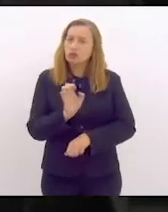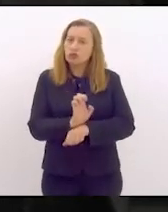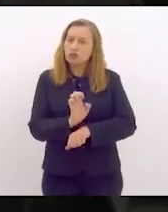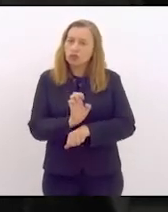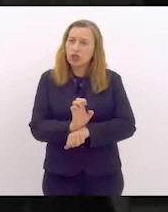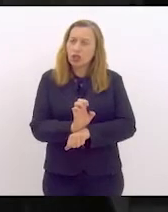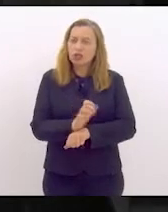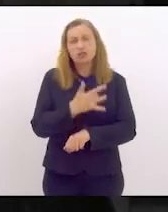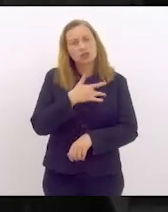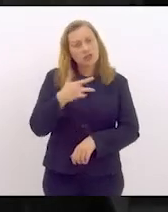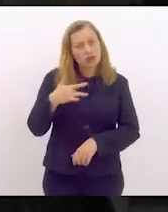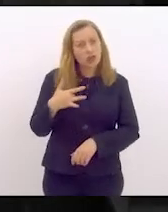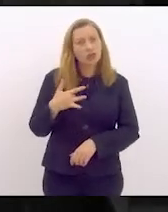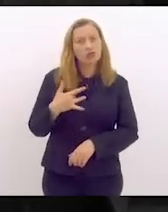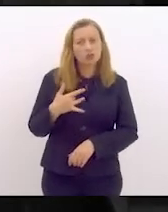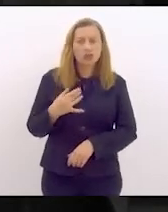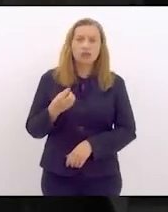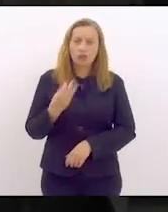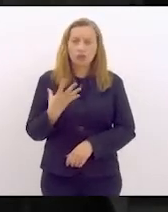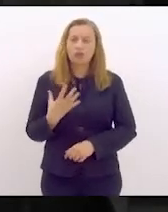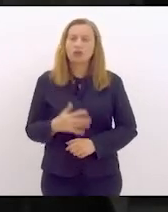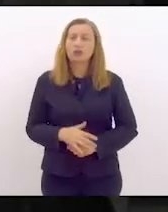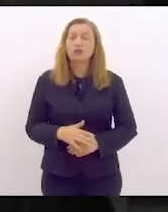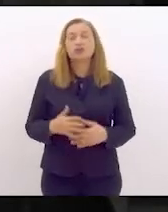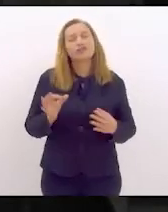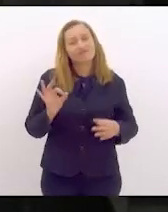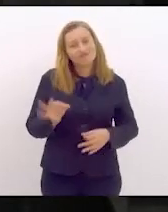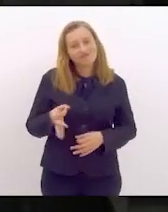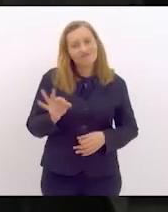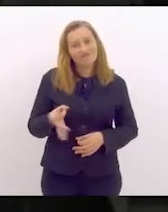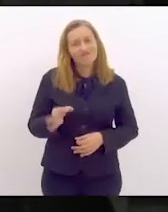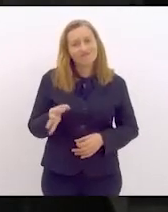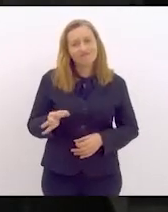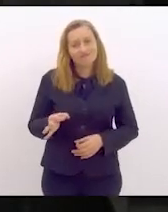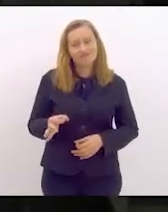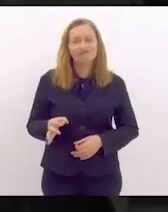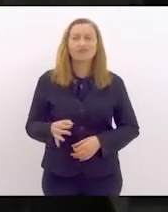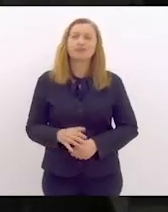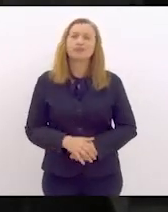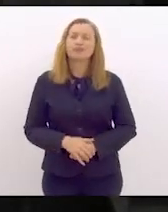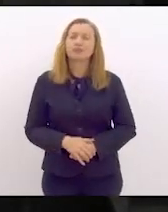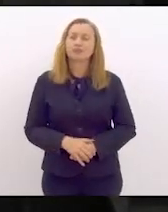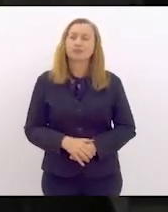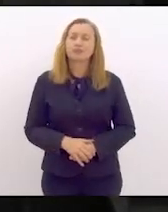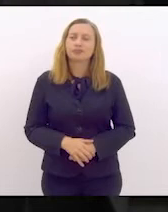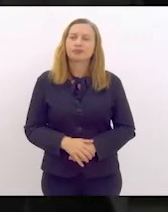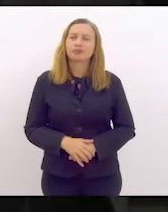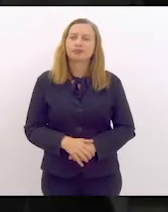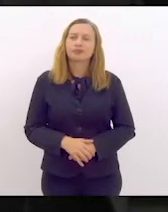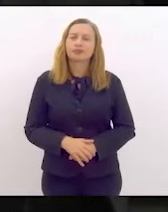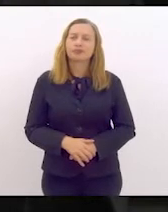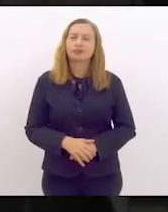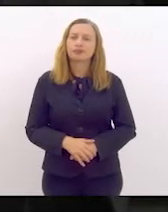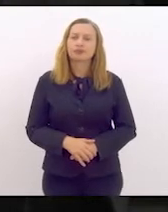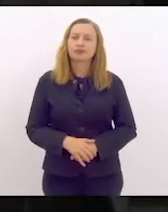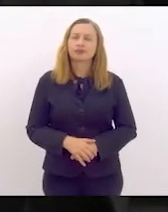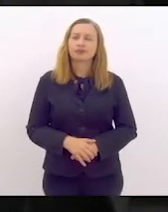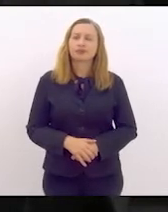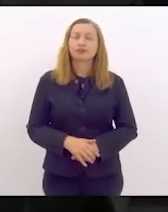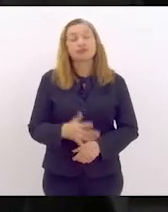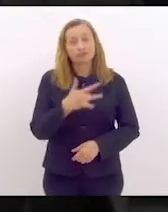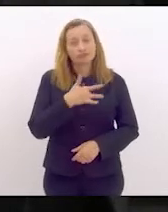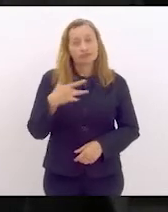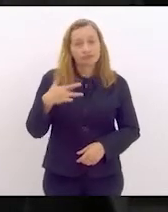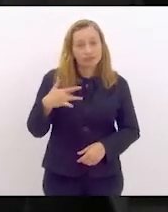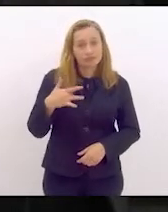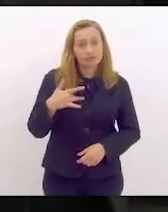de bem-estar social. E, evidentemente, no estado de bem social, de bem-estar social, a saúde e